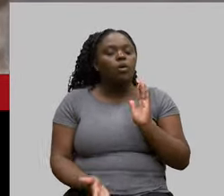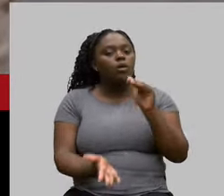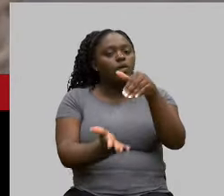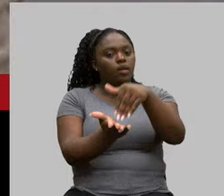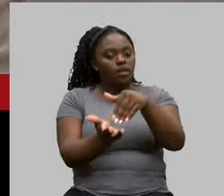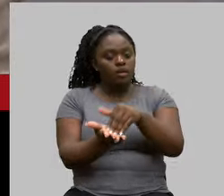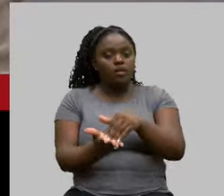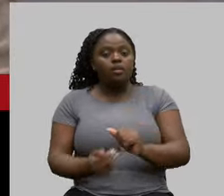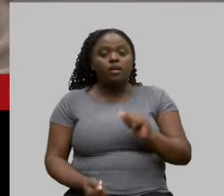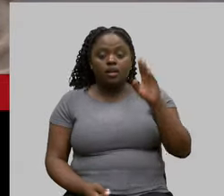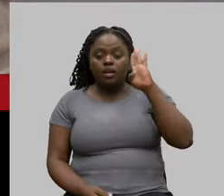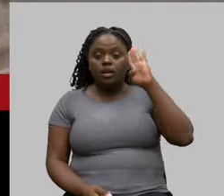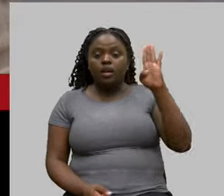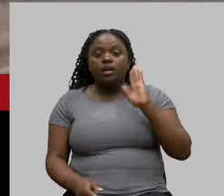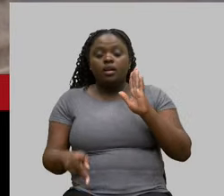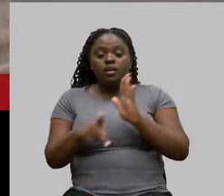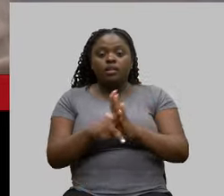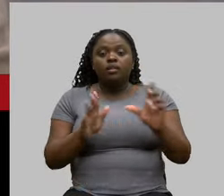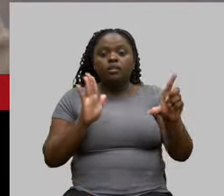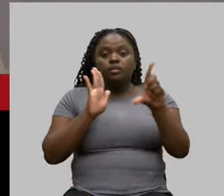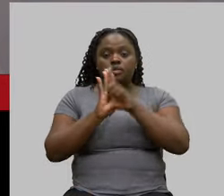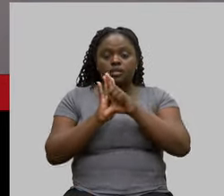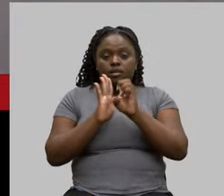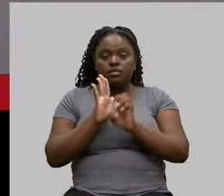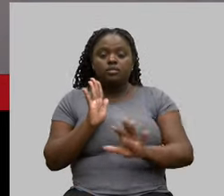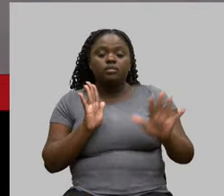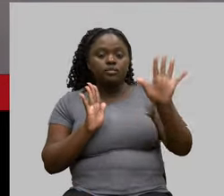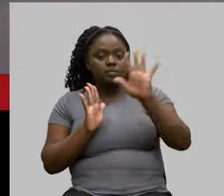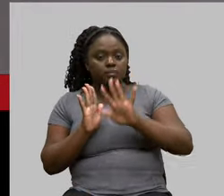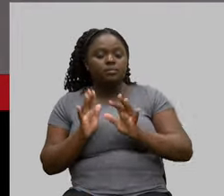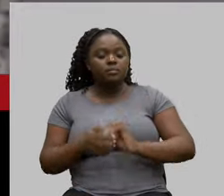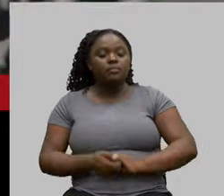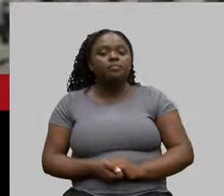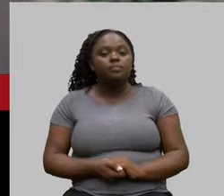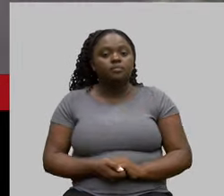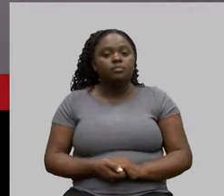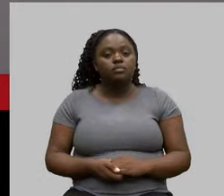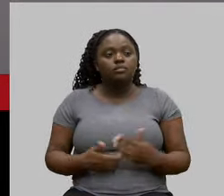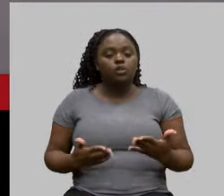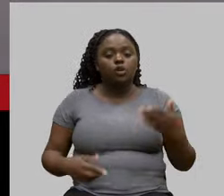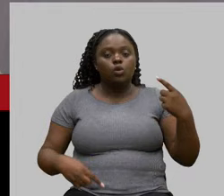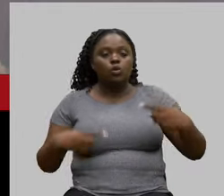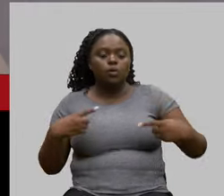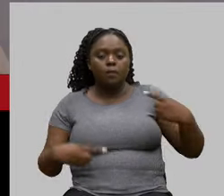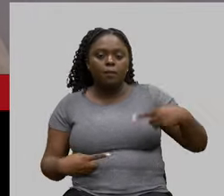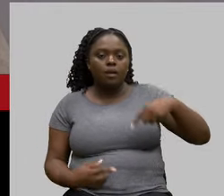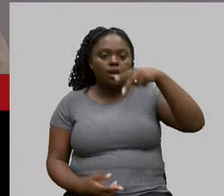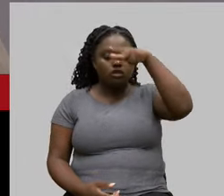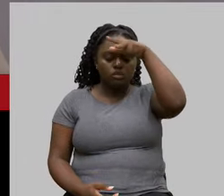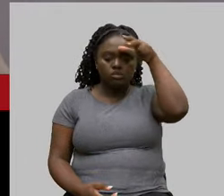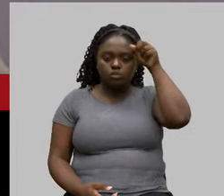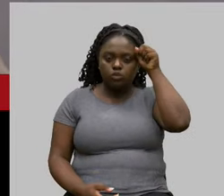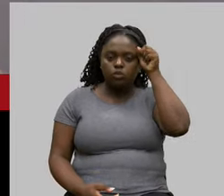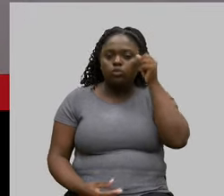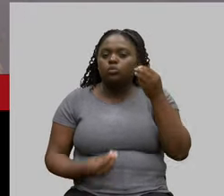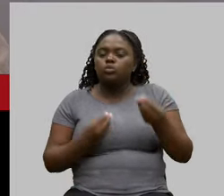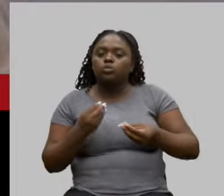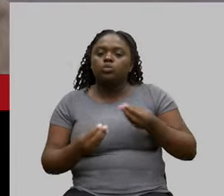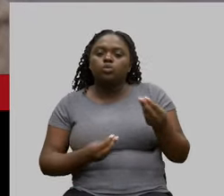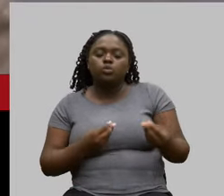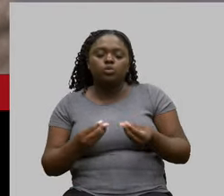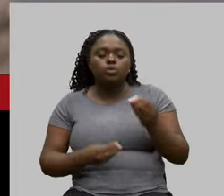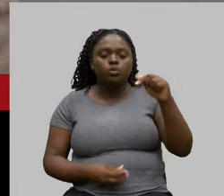inclusive da própria legislação estadual e isto num debate Público com como é por método aqui na